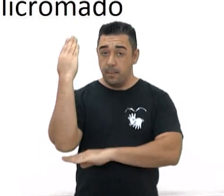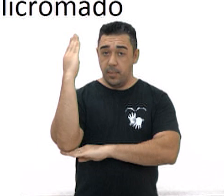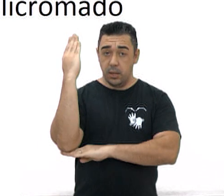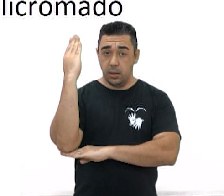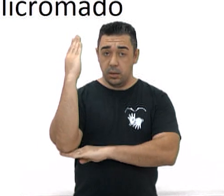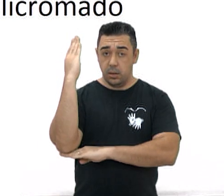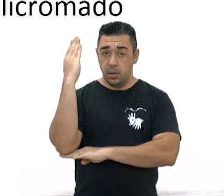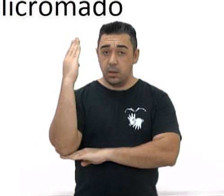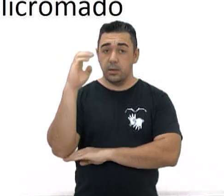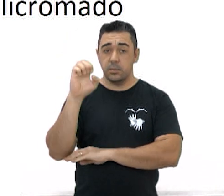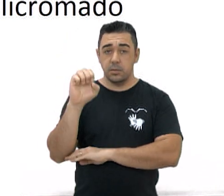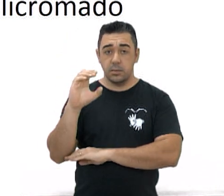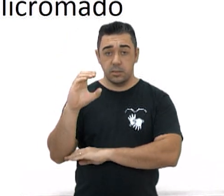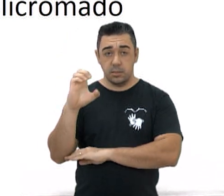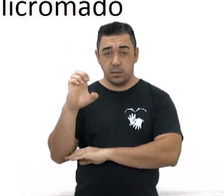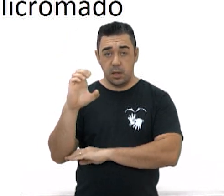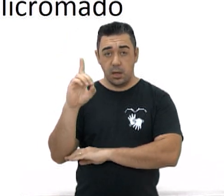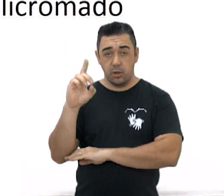cedro.